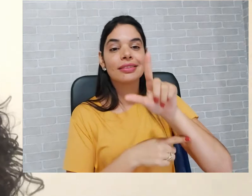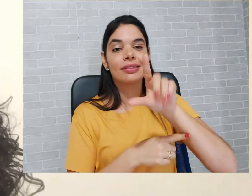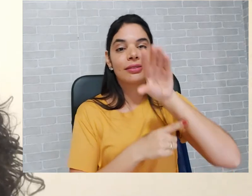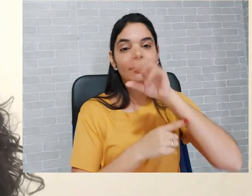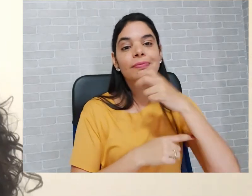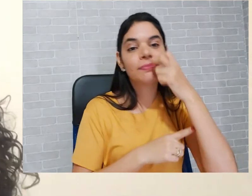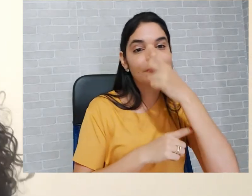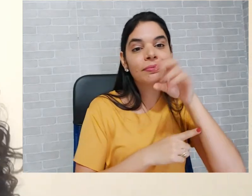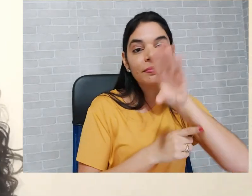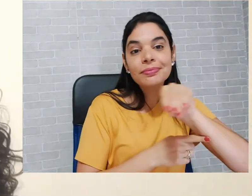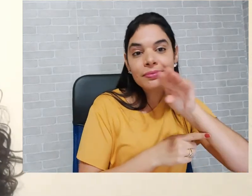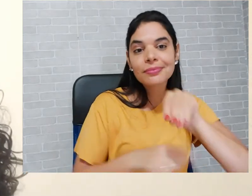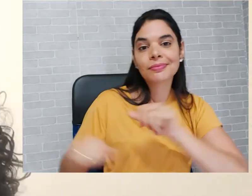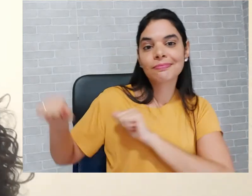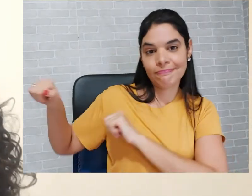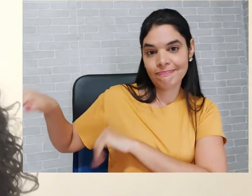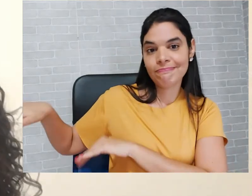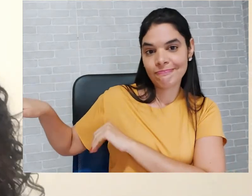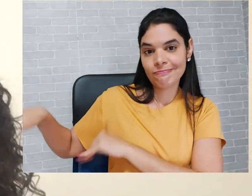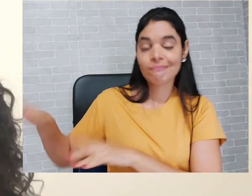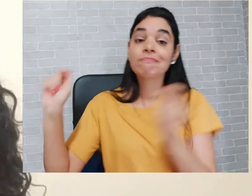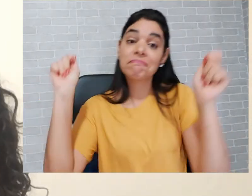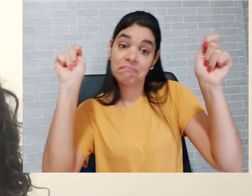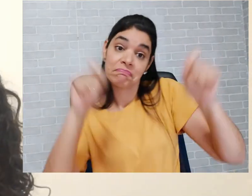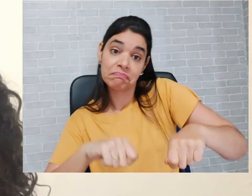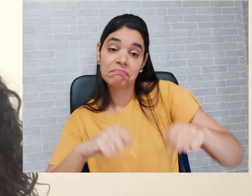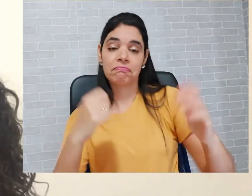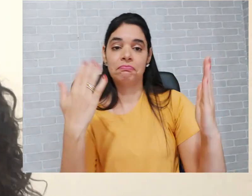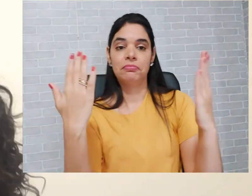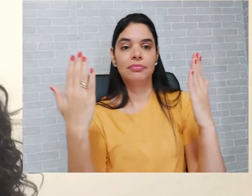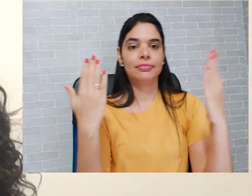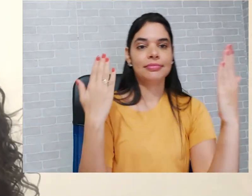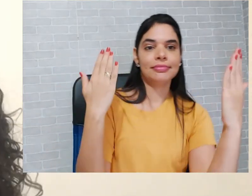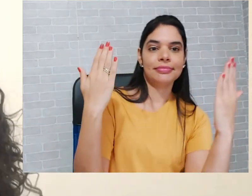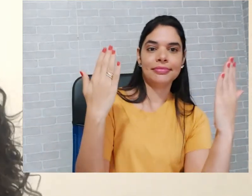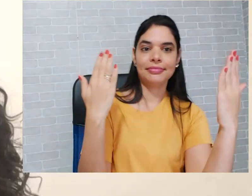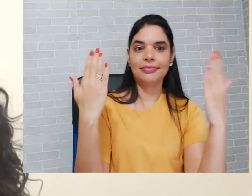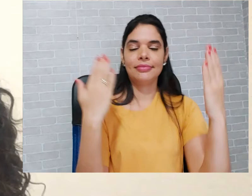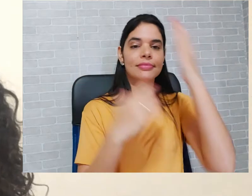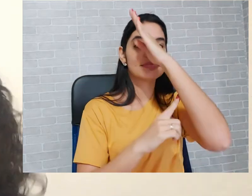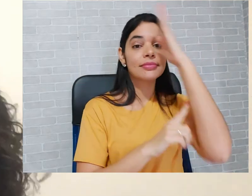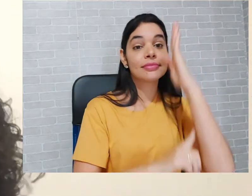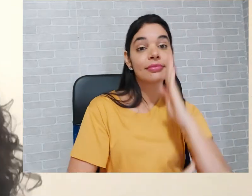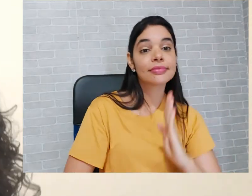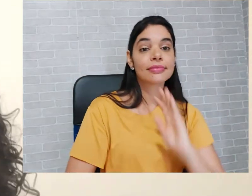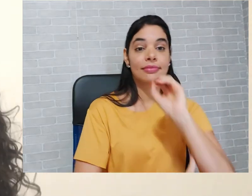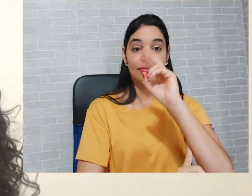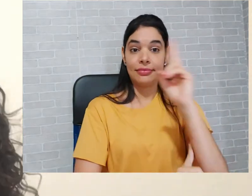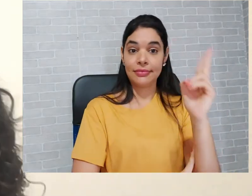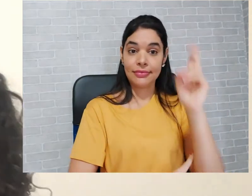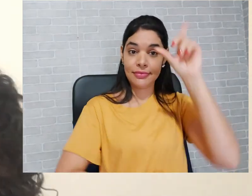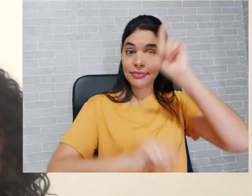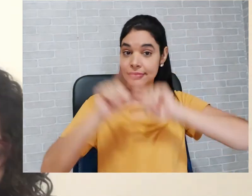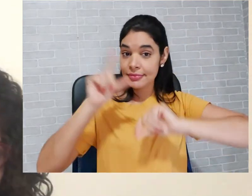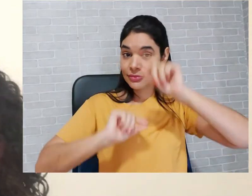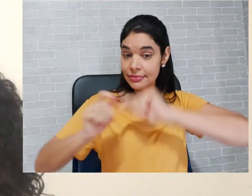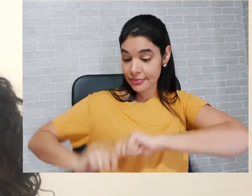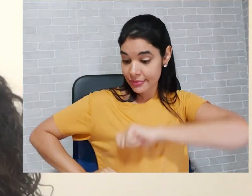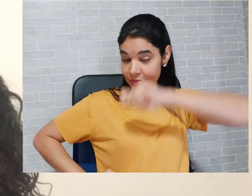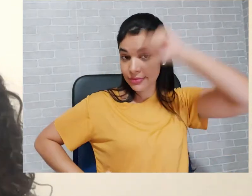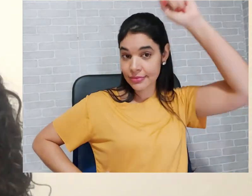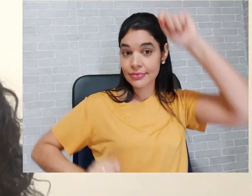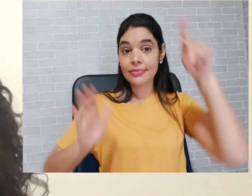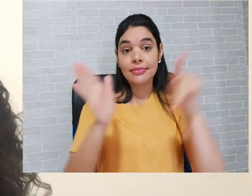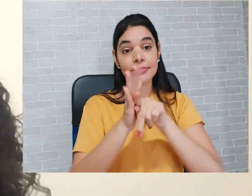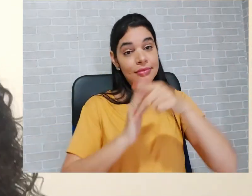Guiana Francesa, né? E podemos até comparar com os do Brasil, ou aqui do Acre mesmo, né? Nós temos as